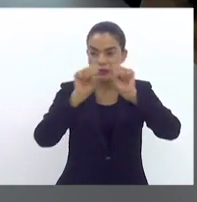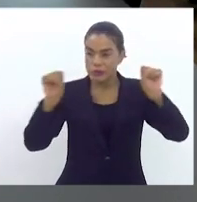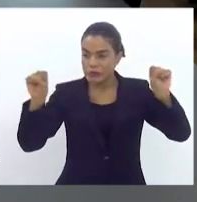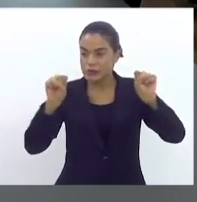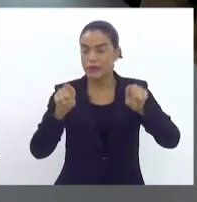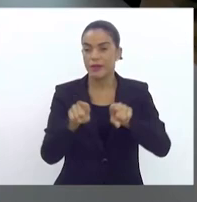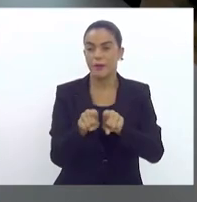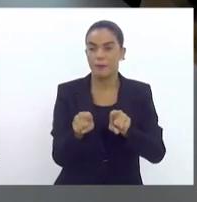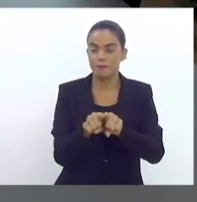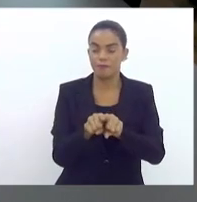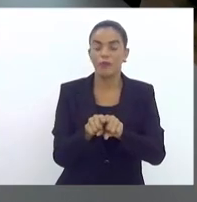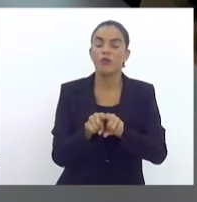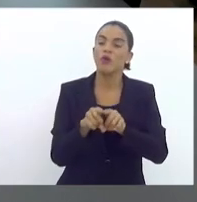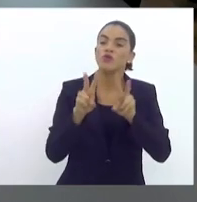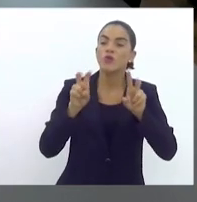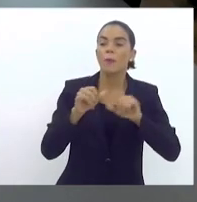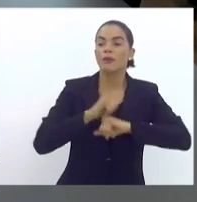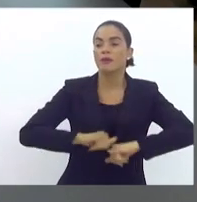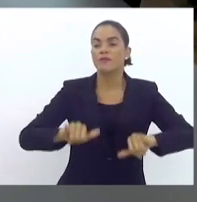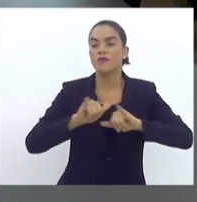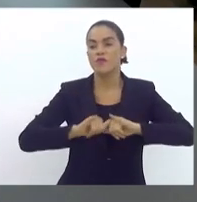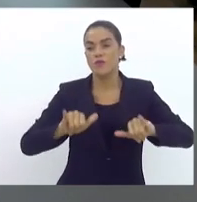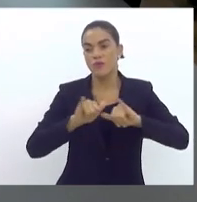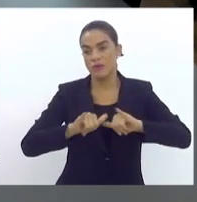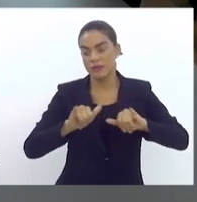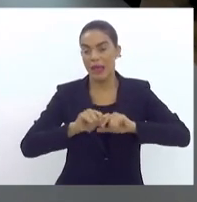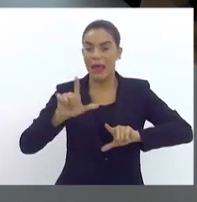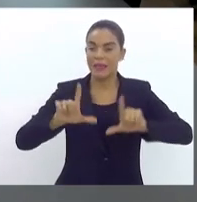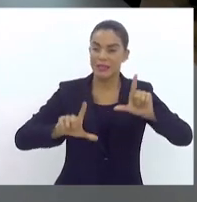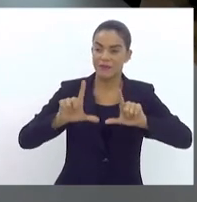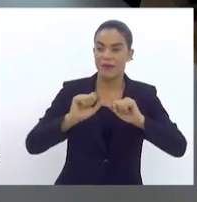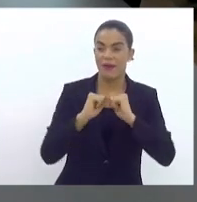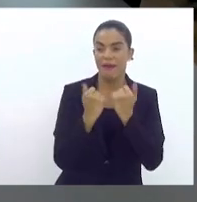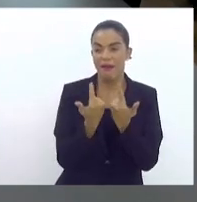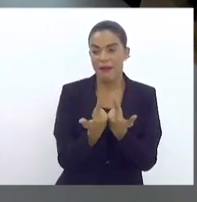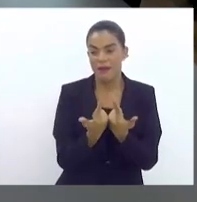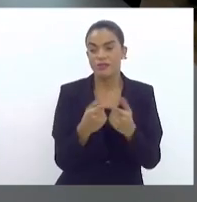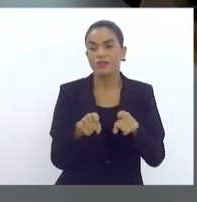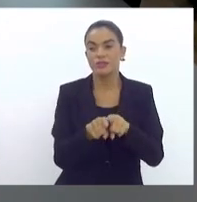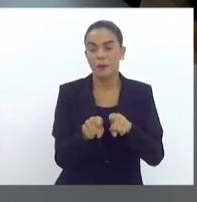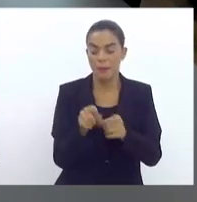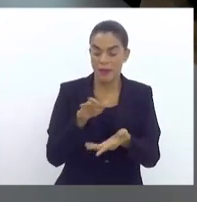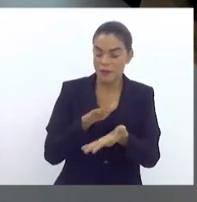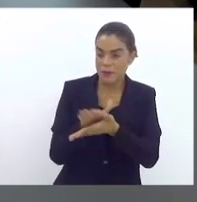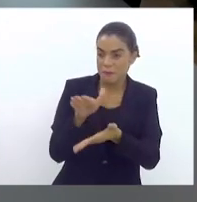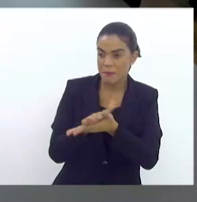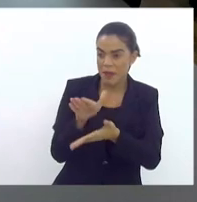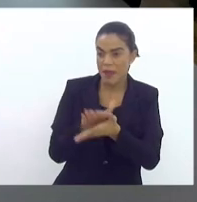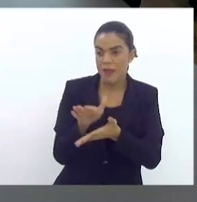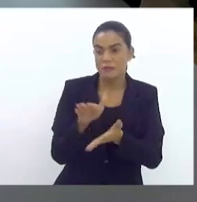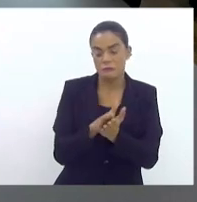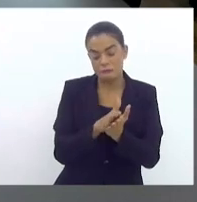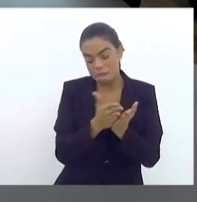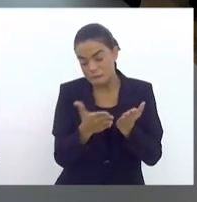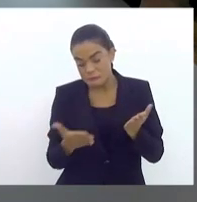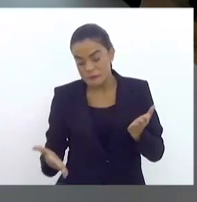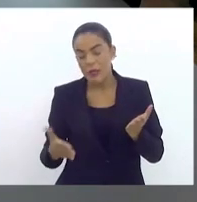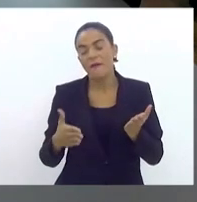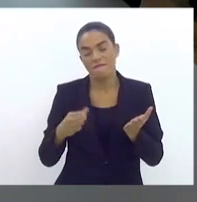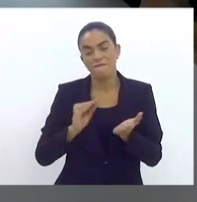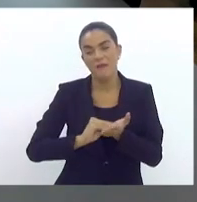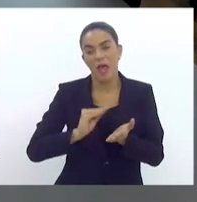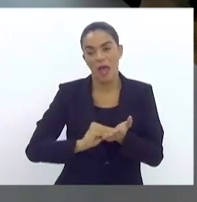no sentido de divulgação usando mais a TV alerj mas os impressos Ainda precisamos melhorar